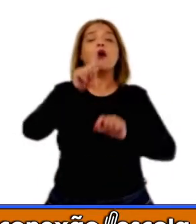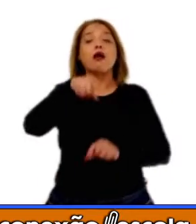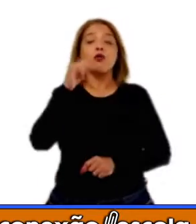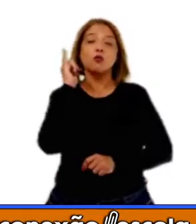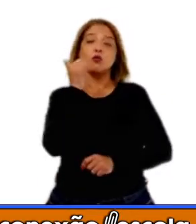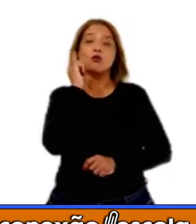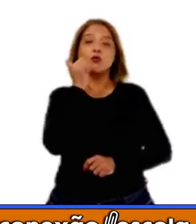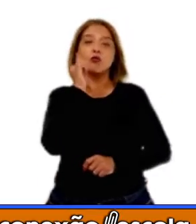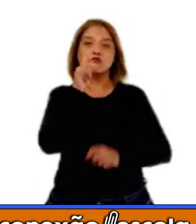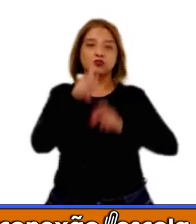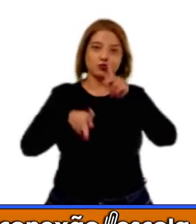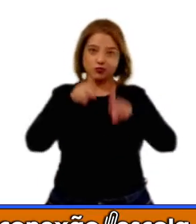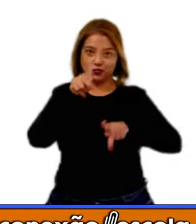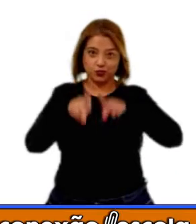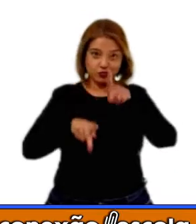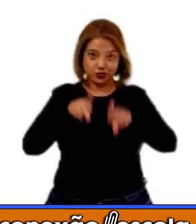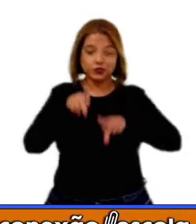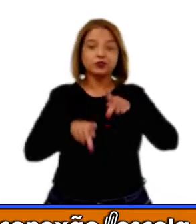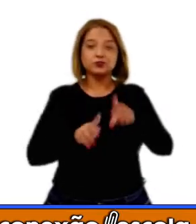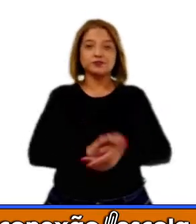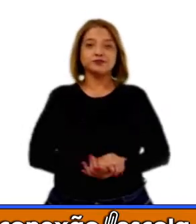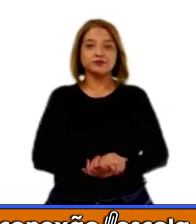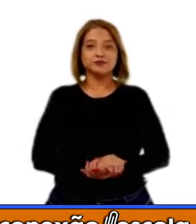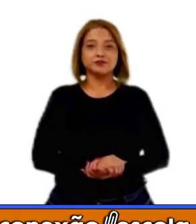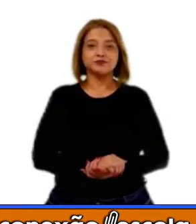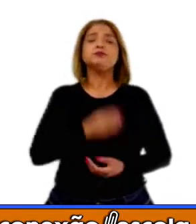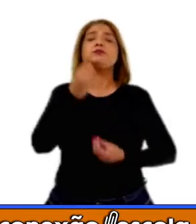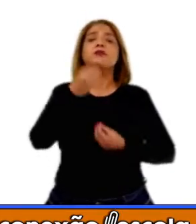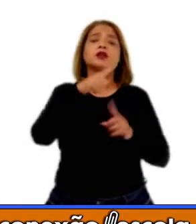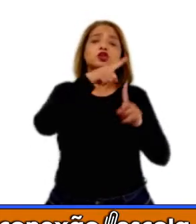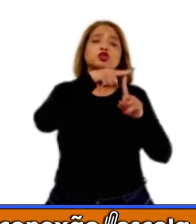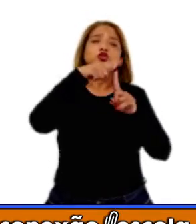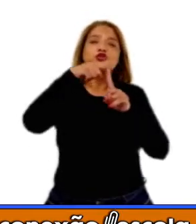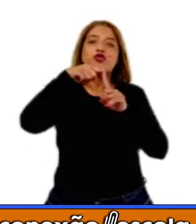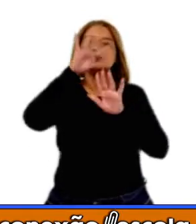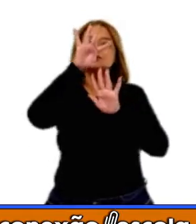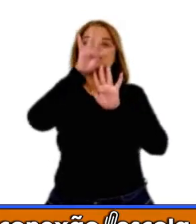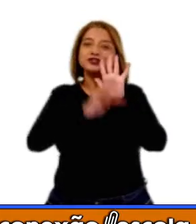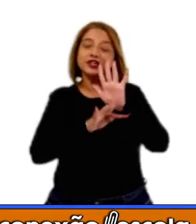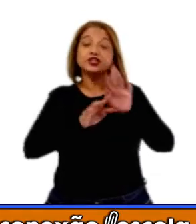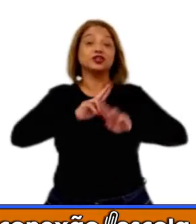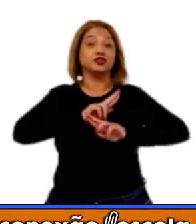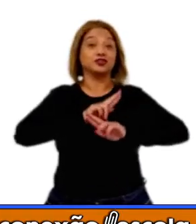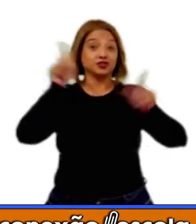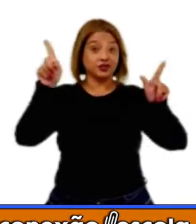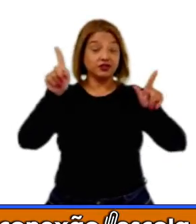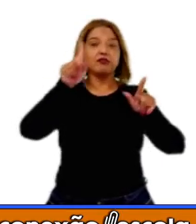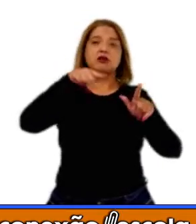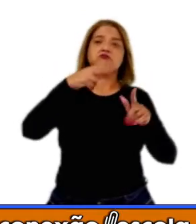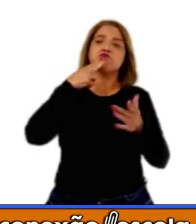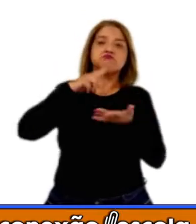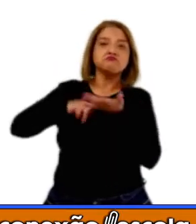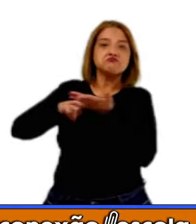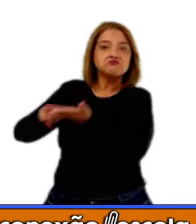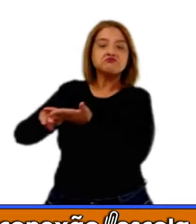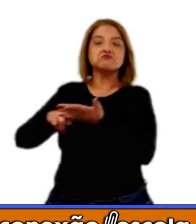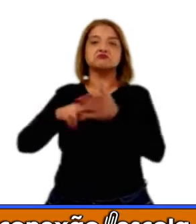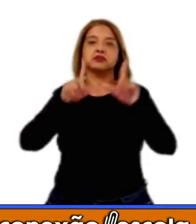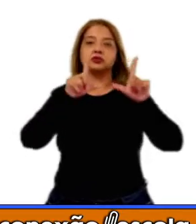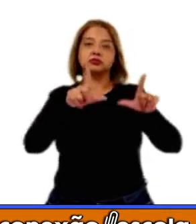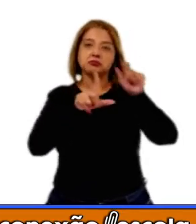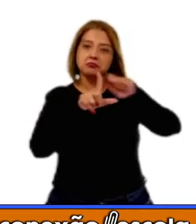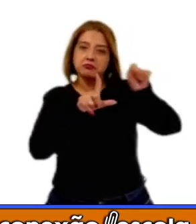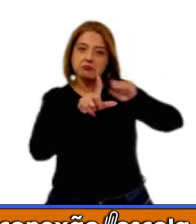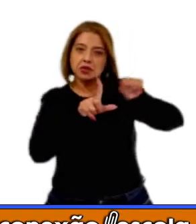contos populares, que são um tipo de texto diferente de uma carta, de um